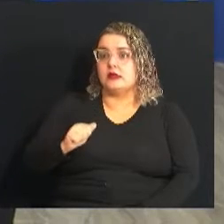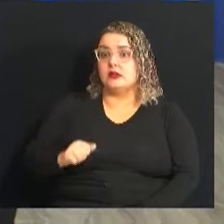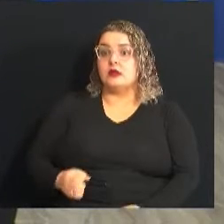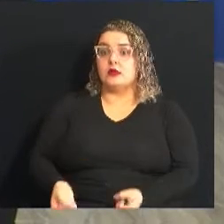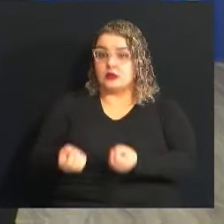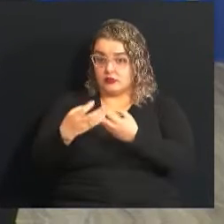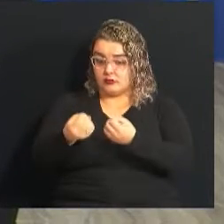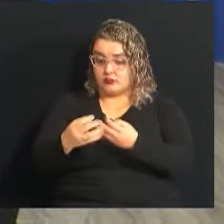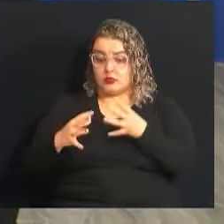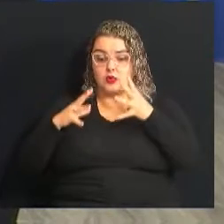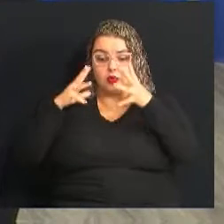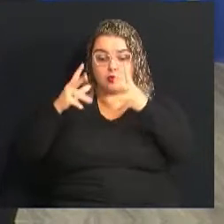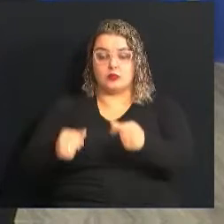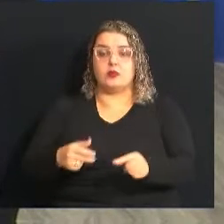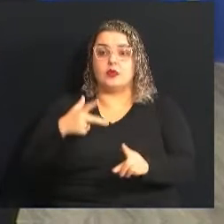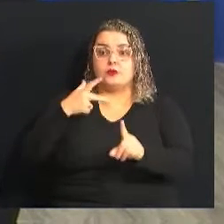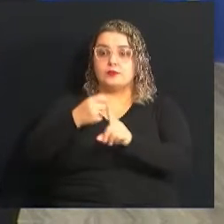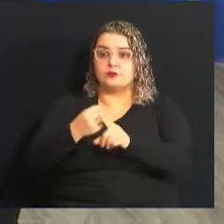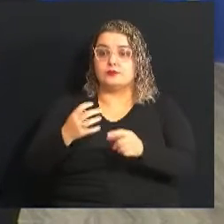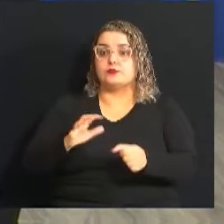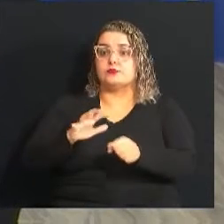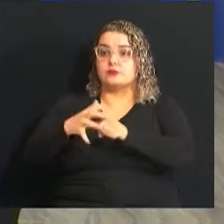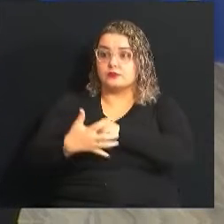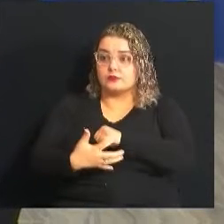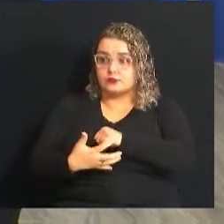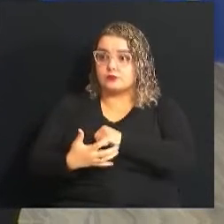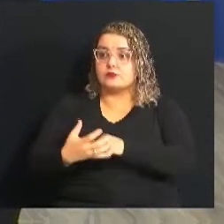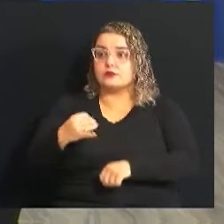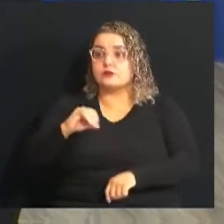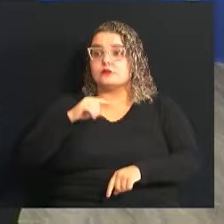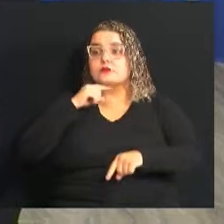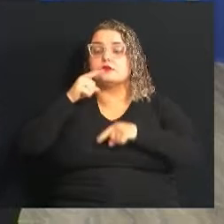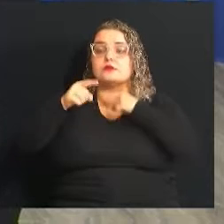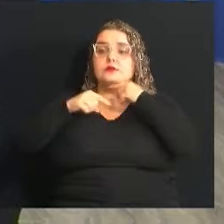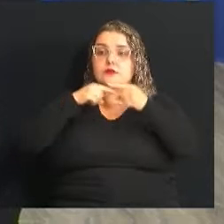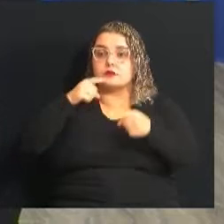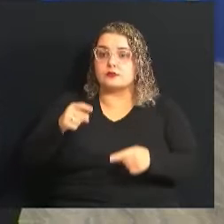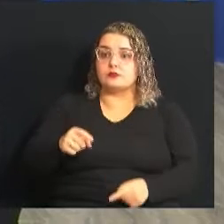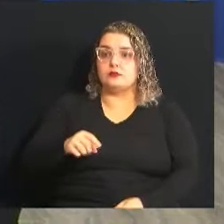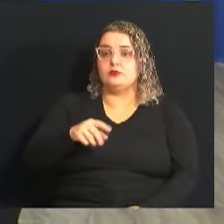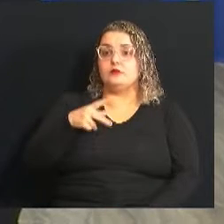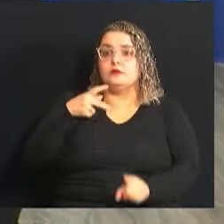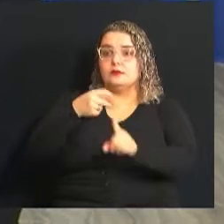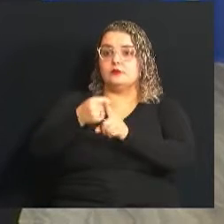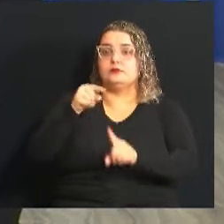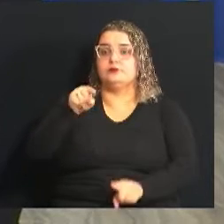sobre vacinação da Covid-19. Se ficou alguma dúvida,